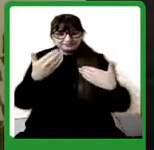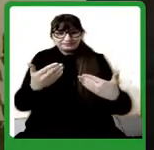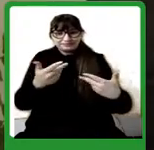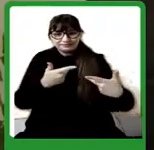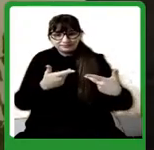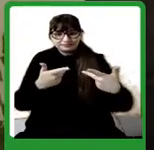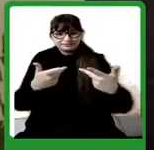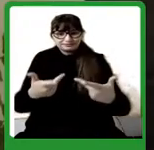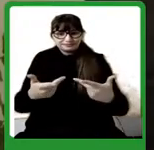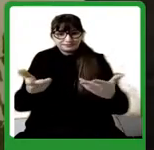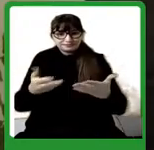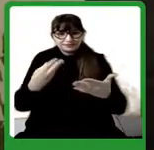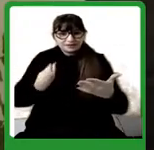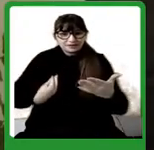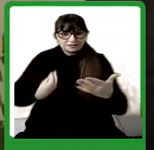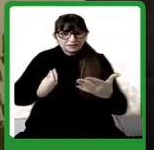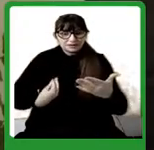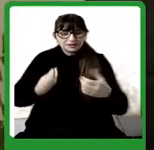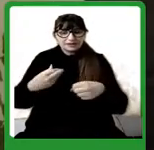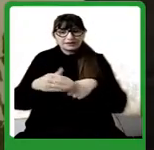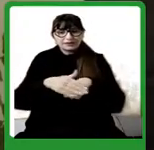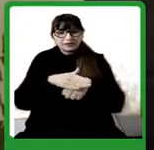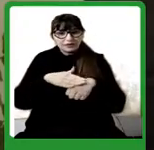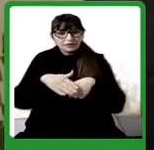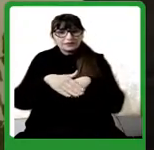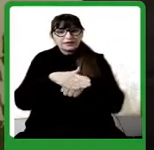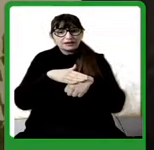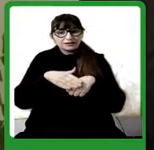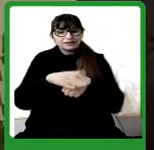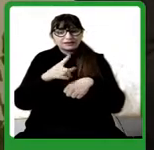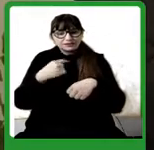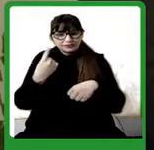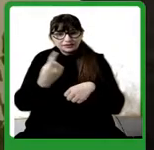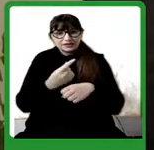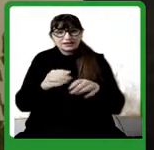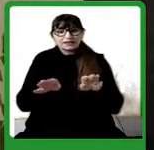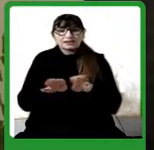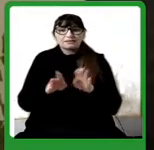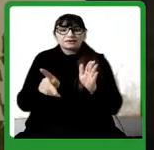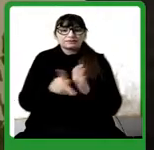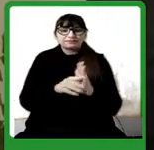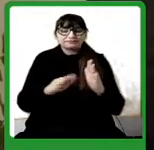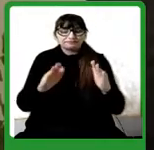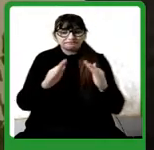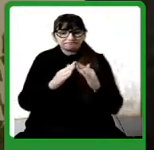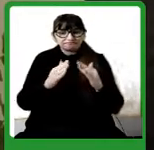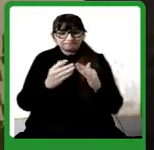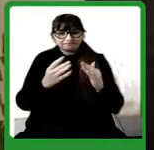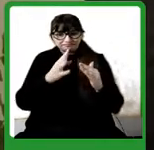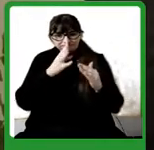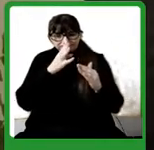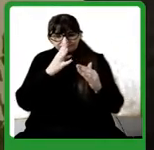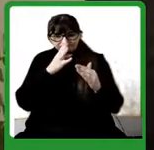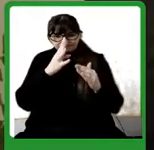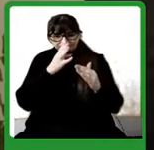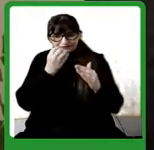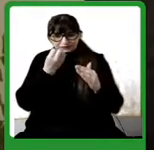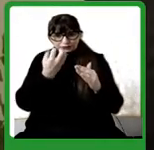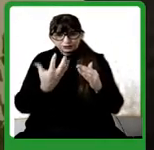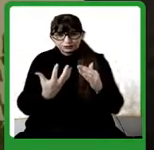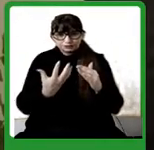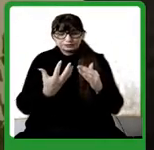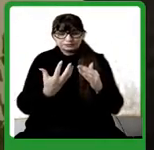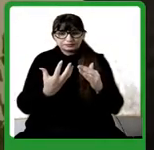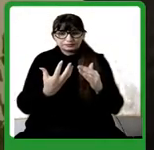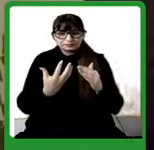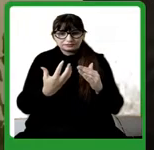de estar aqui hoje conversando com vocês, com esse povo de casa maravilhoso aí que nos acompanha também. É,